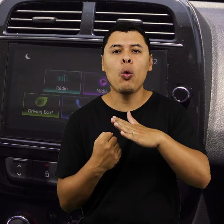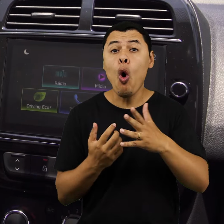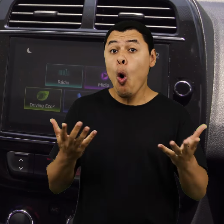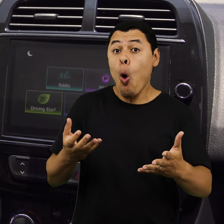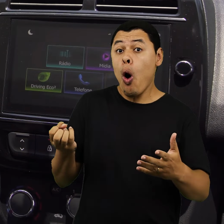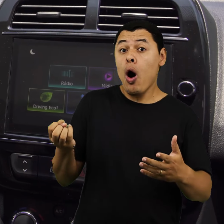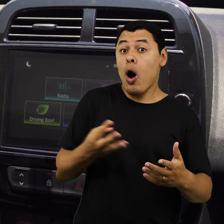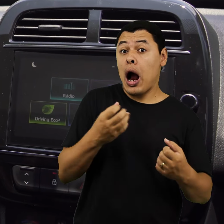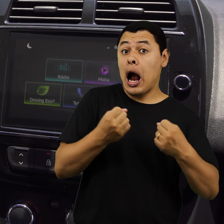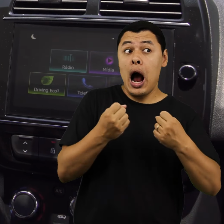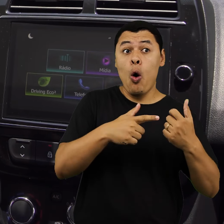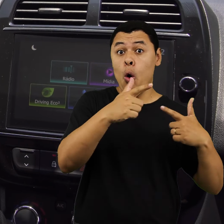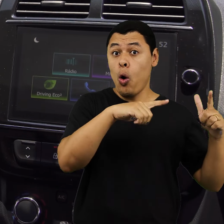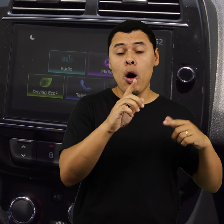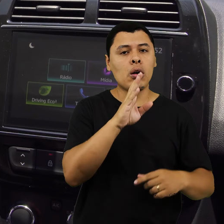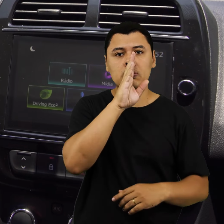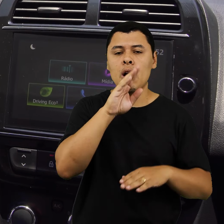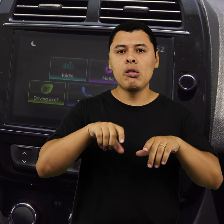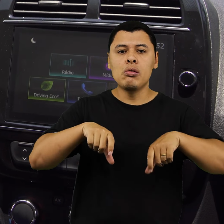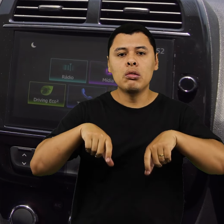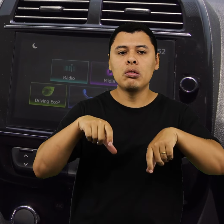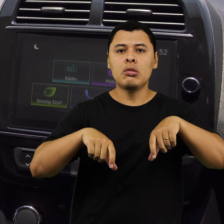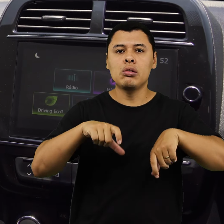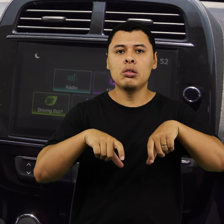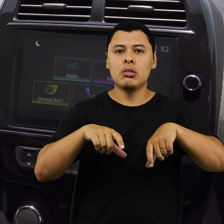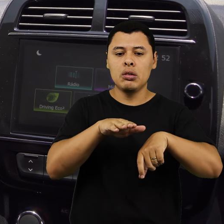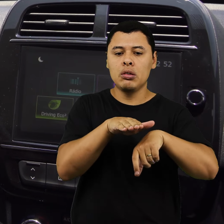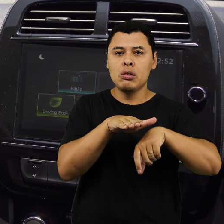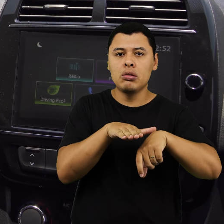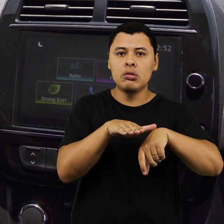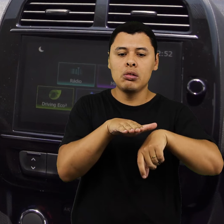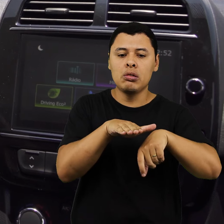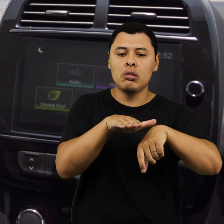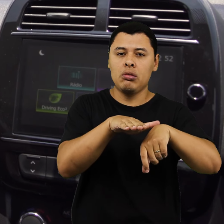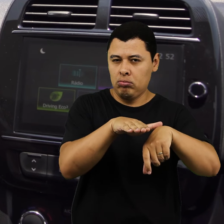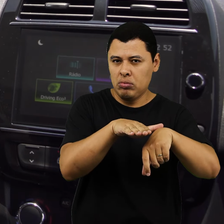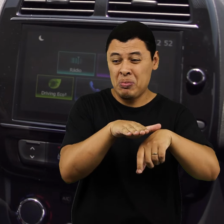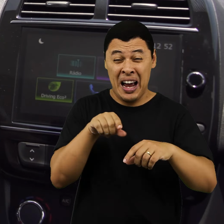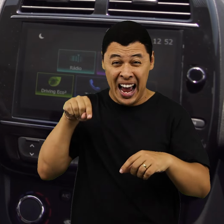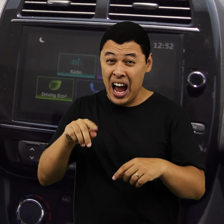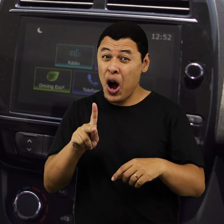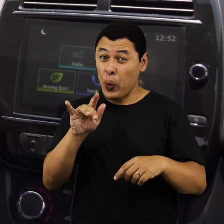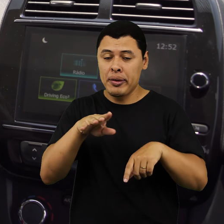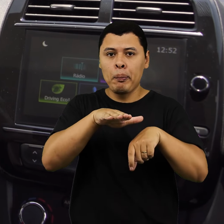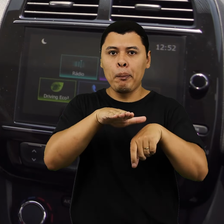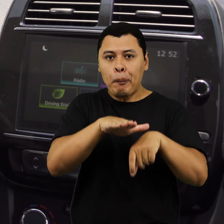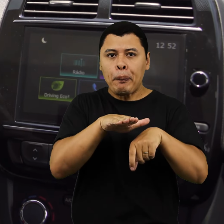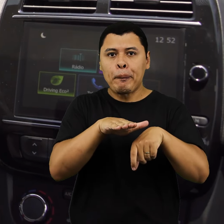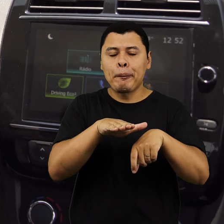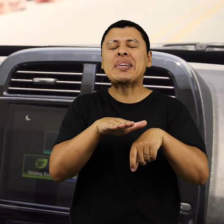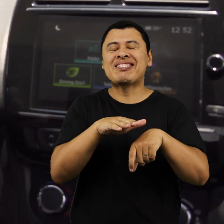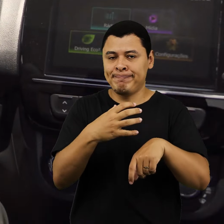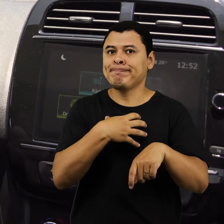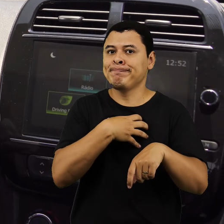dar. E essa pancada seca que você realmente vai escutar, você sente isso num carro da década de